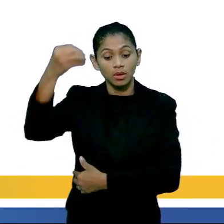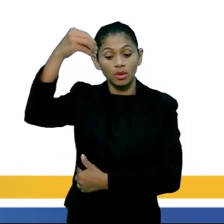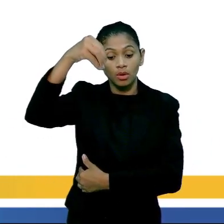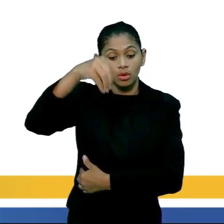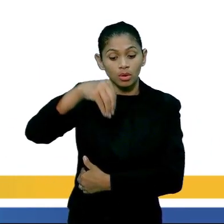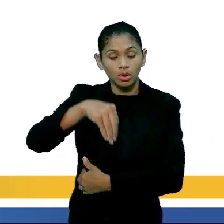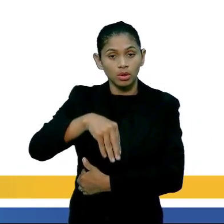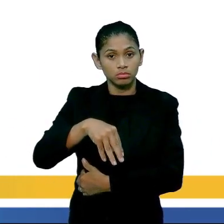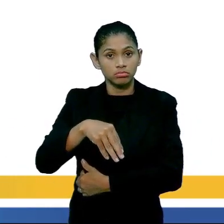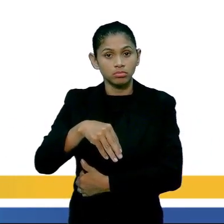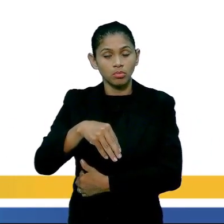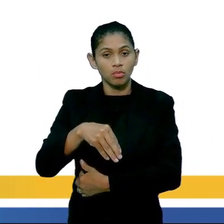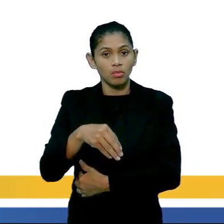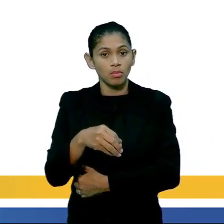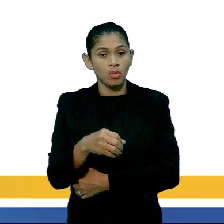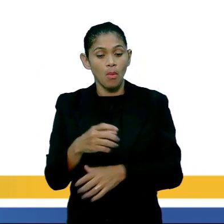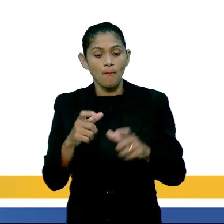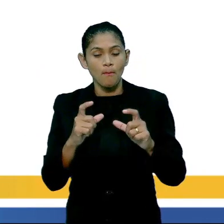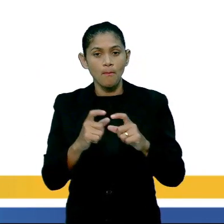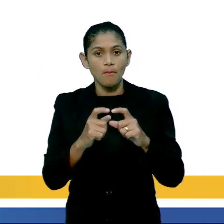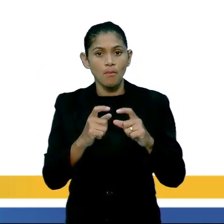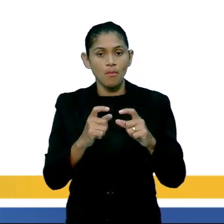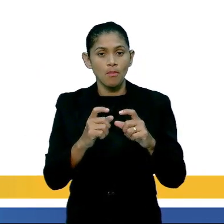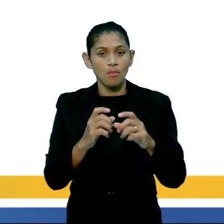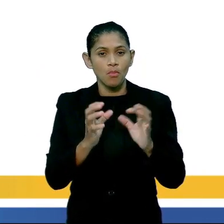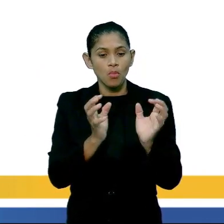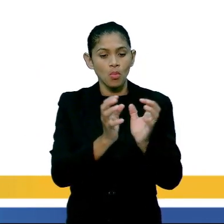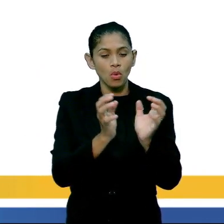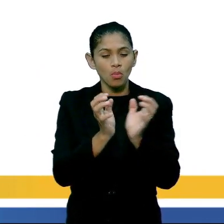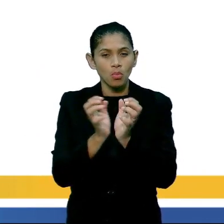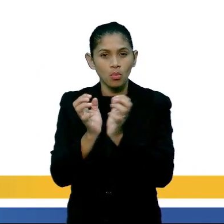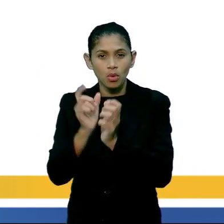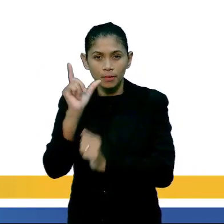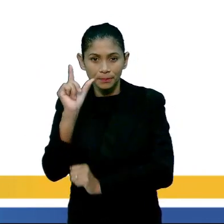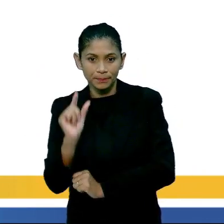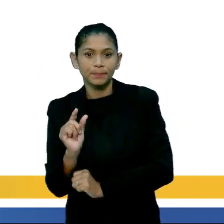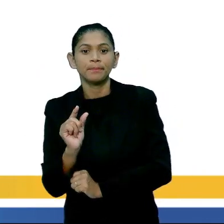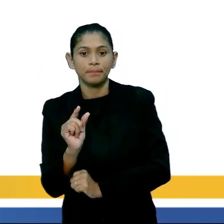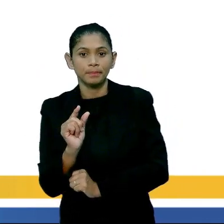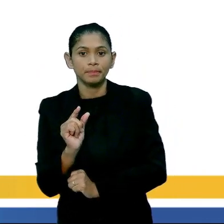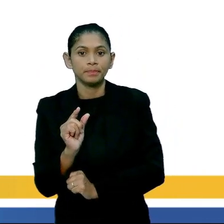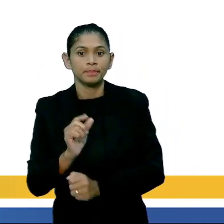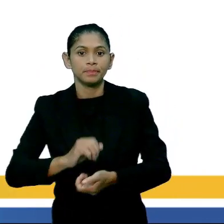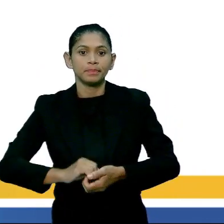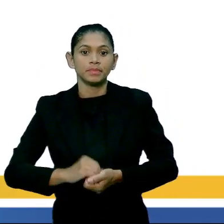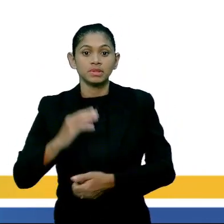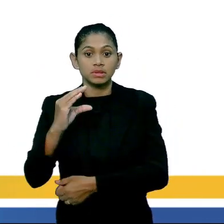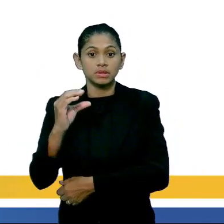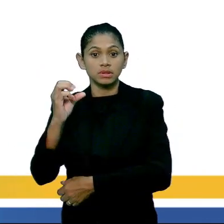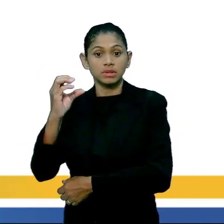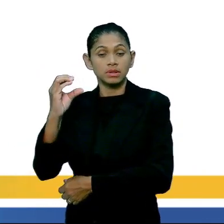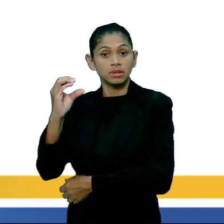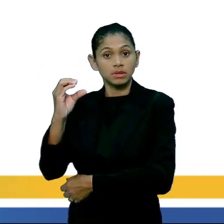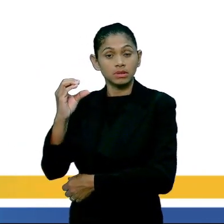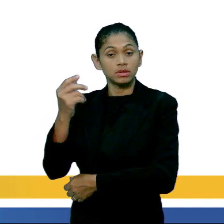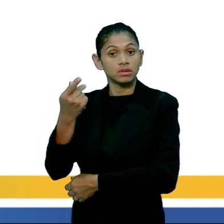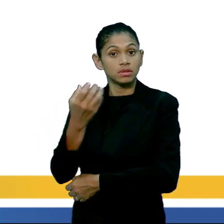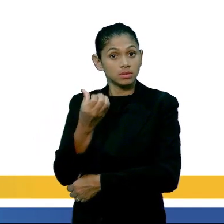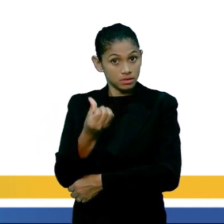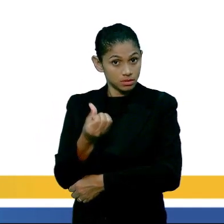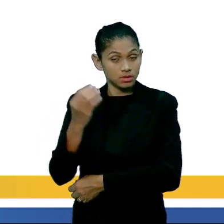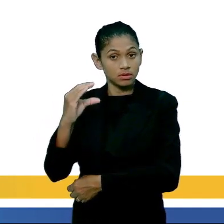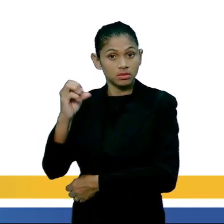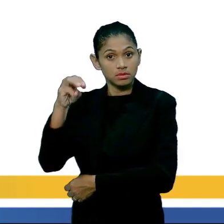recipiente bolinhas de volume igual a 6 centímetros cúbicos cada, que ficarão